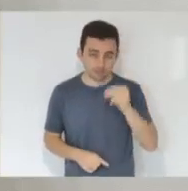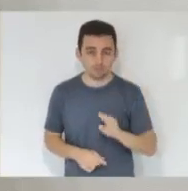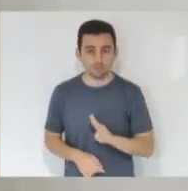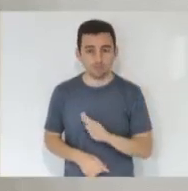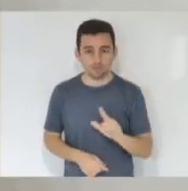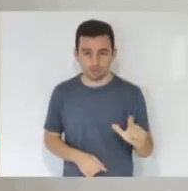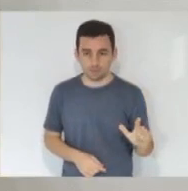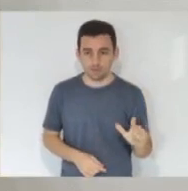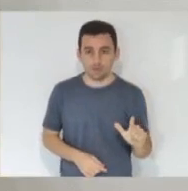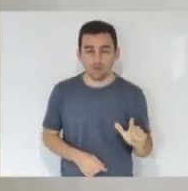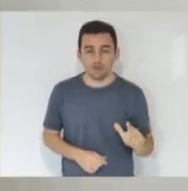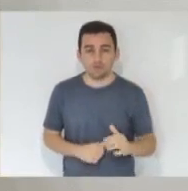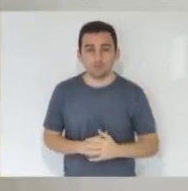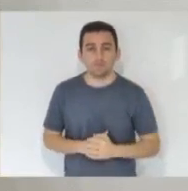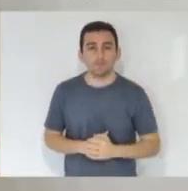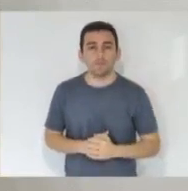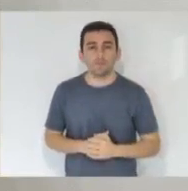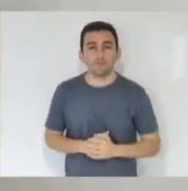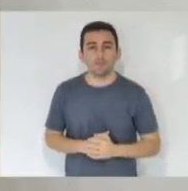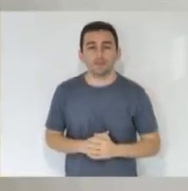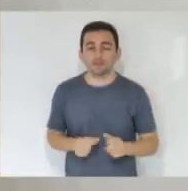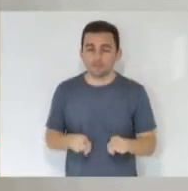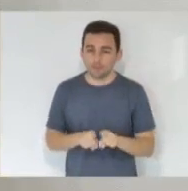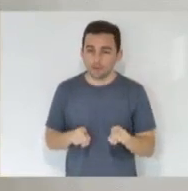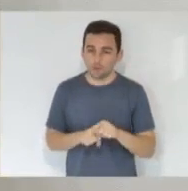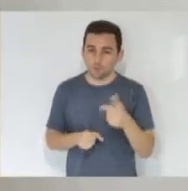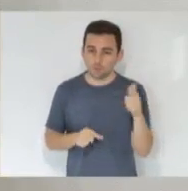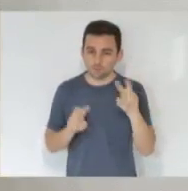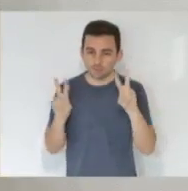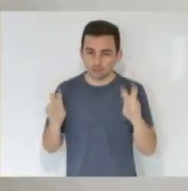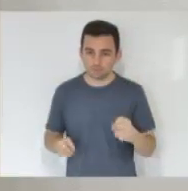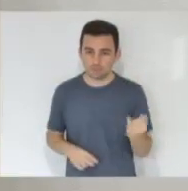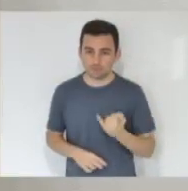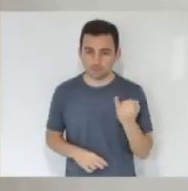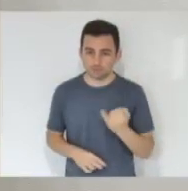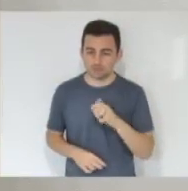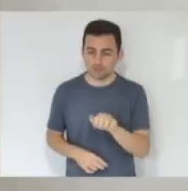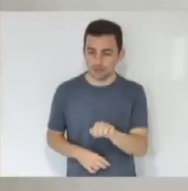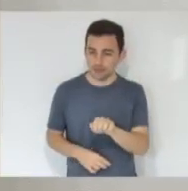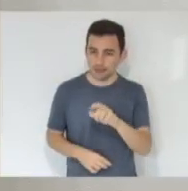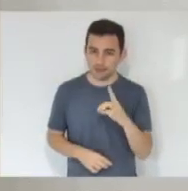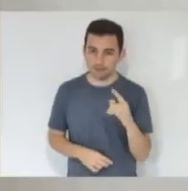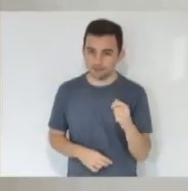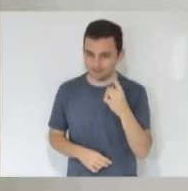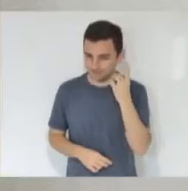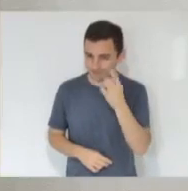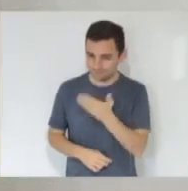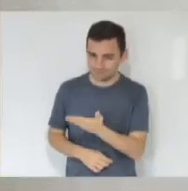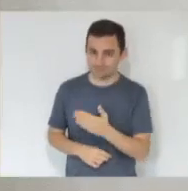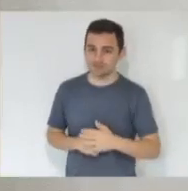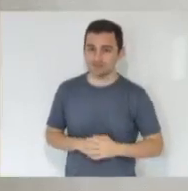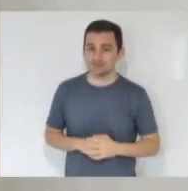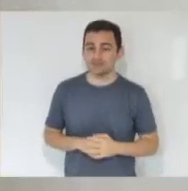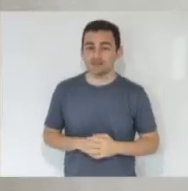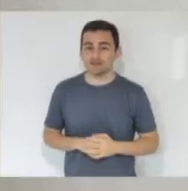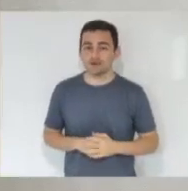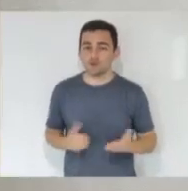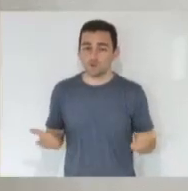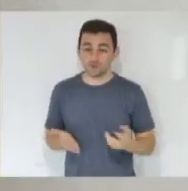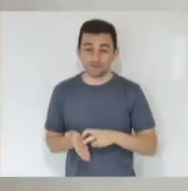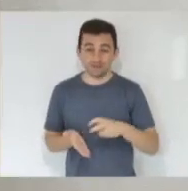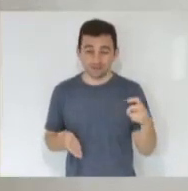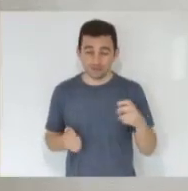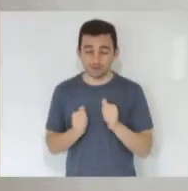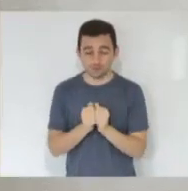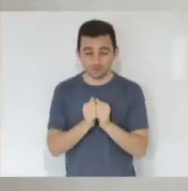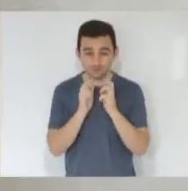outro assunto importante, deputada Ada, que hoje pela manhã todos nós estávamos lá